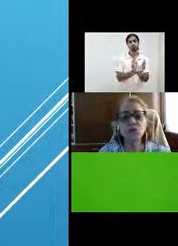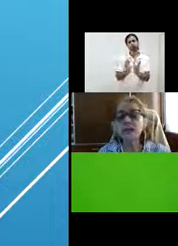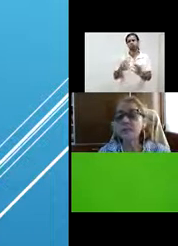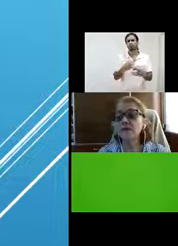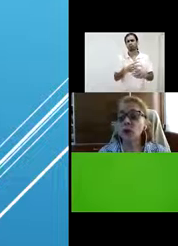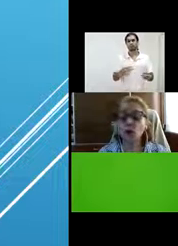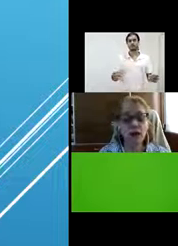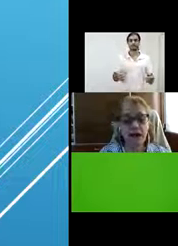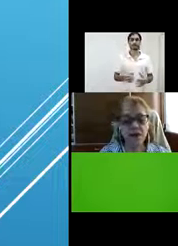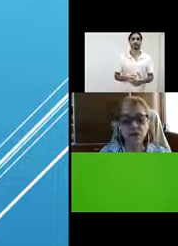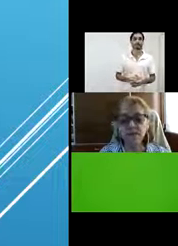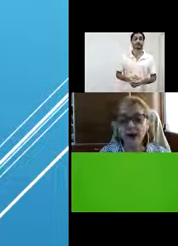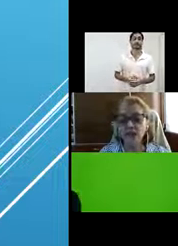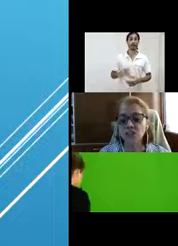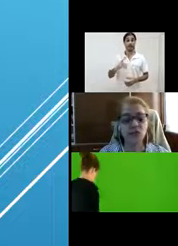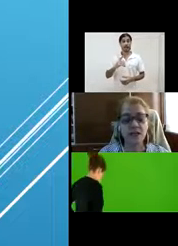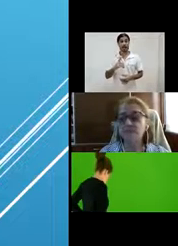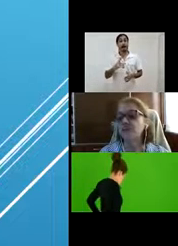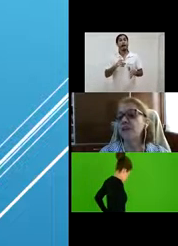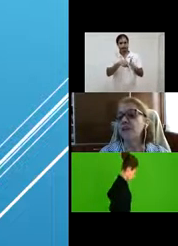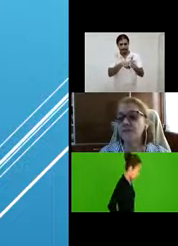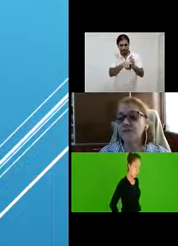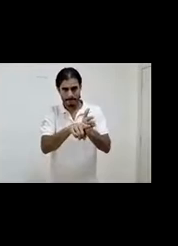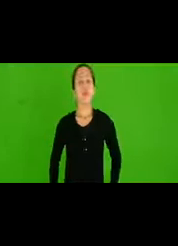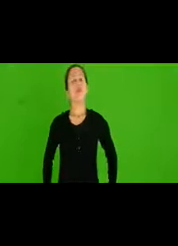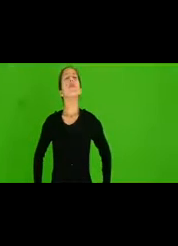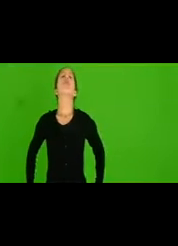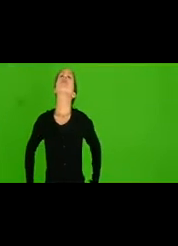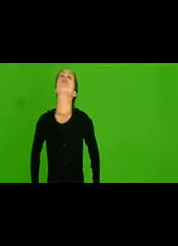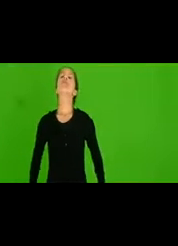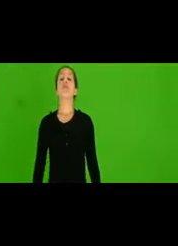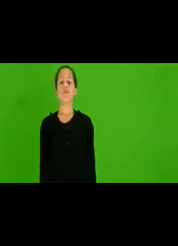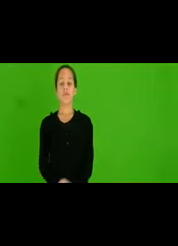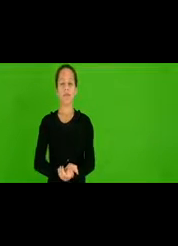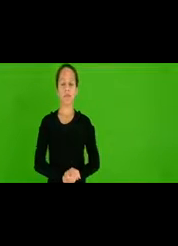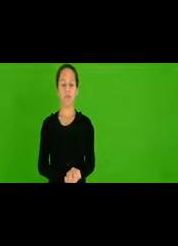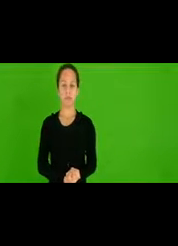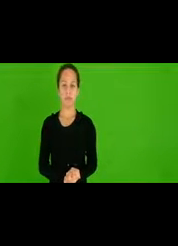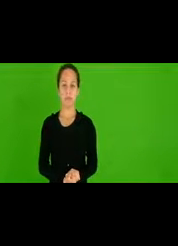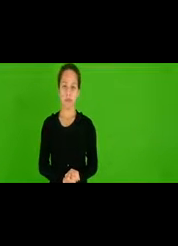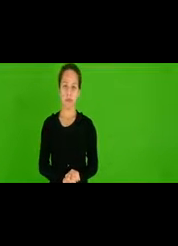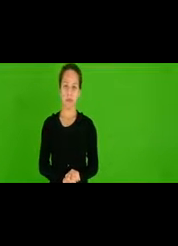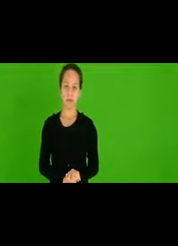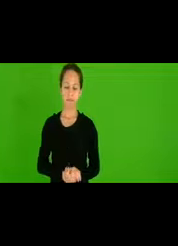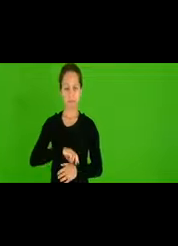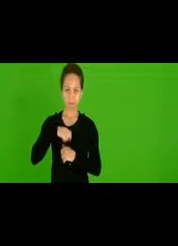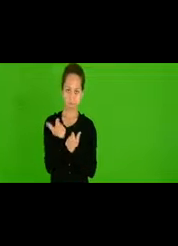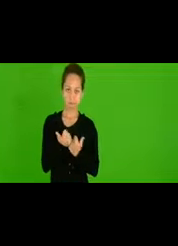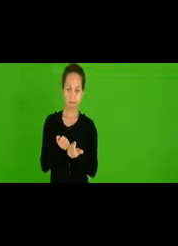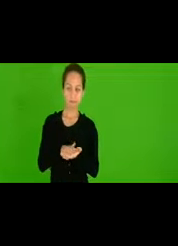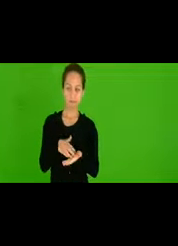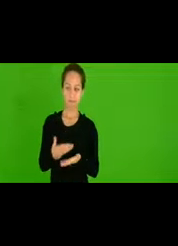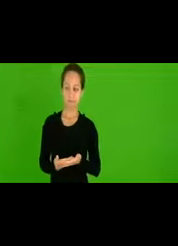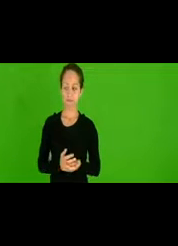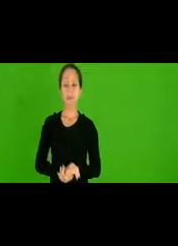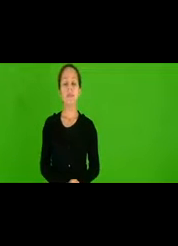nós temos os elementos iconográficos, imagens, fotografias, filmes, grafismos, letras, né? E aí, poderíamos,